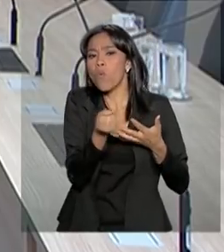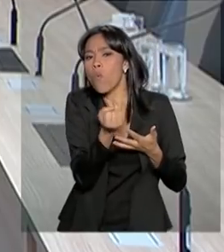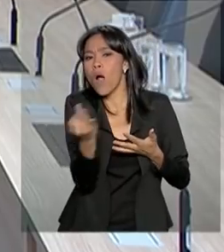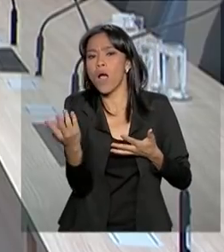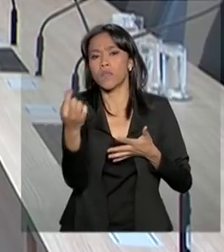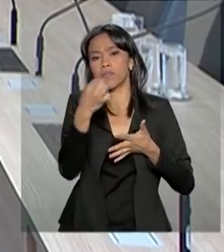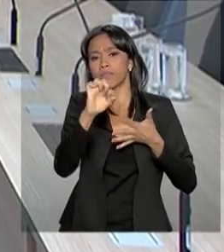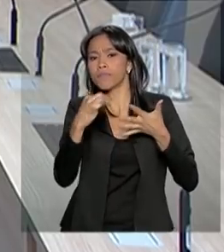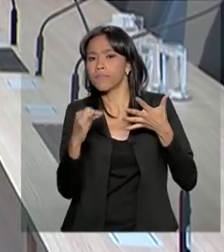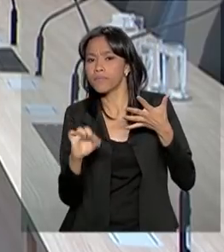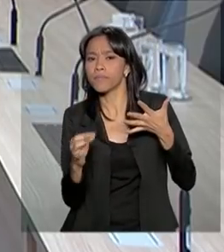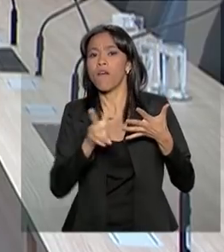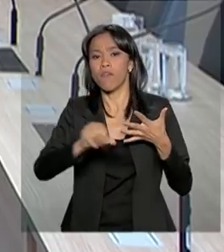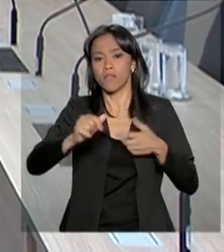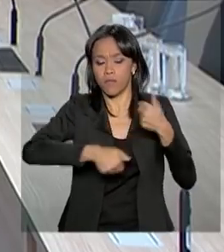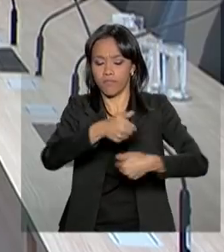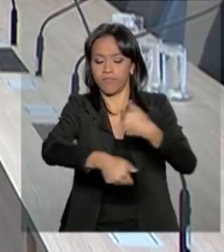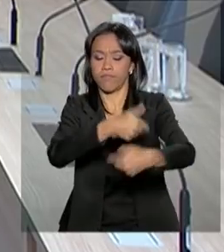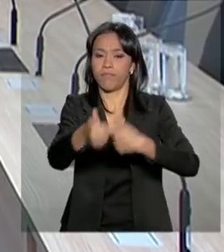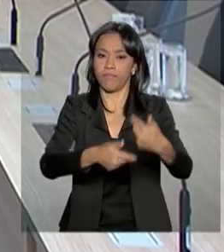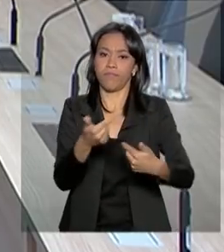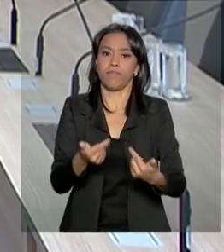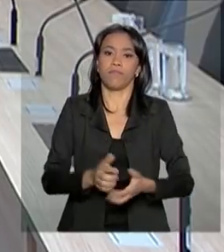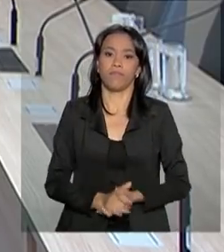apoiar o escoamento da safra.